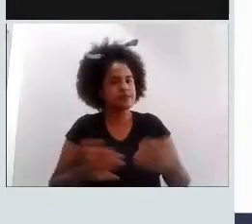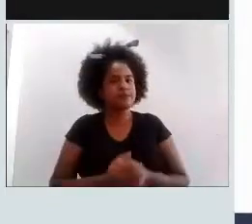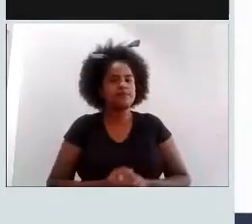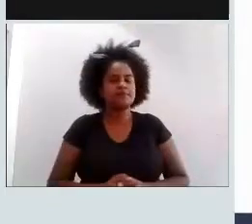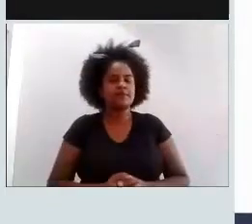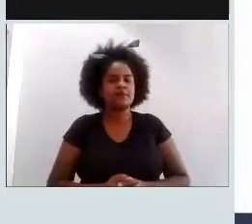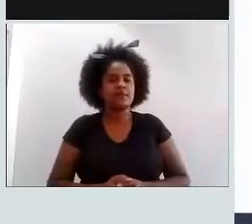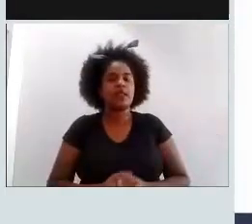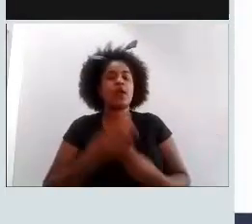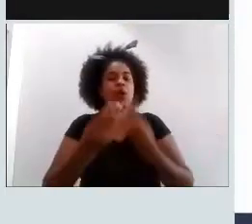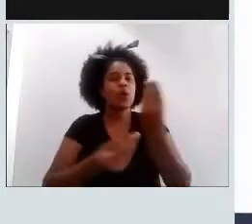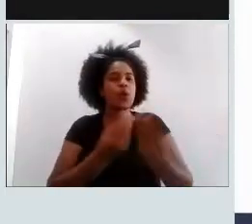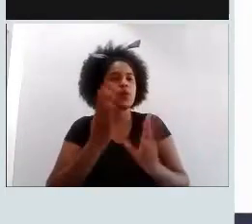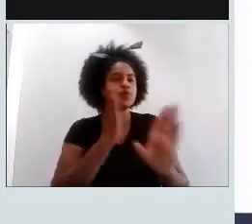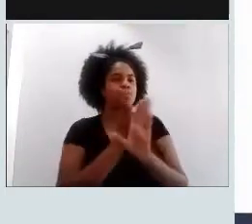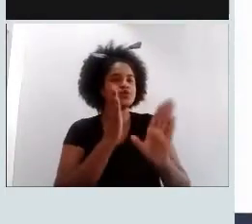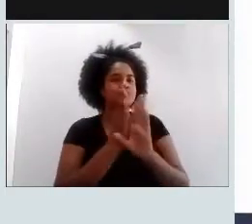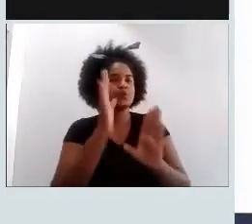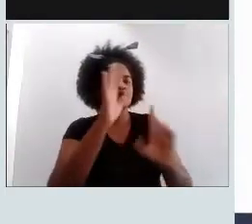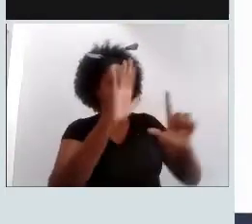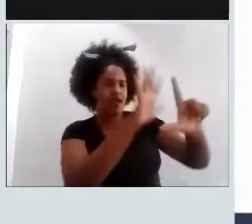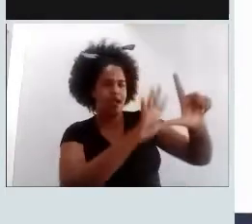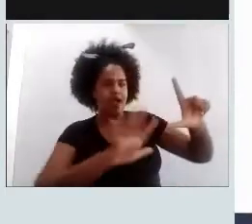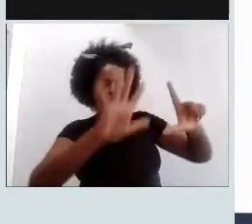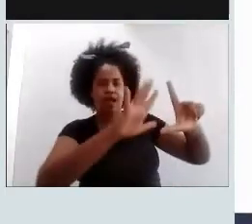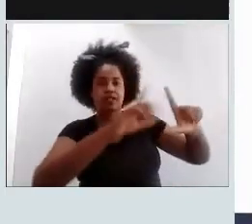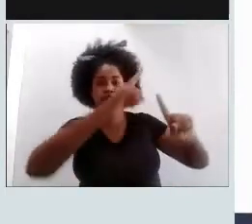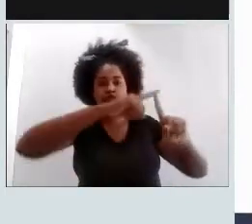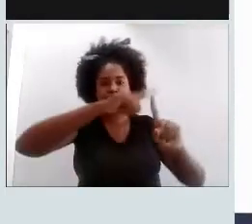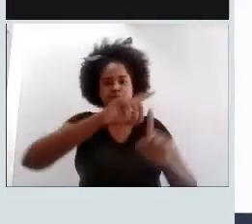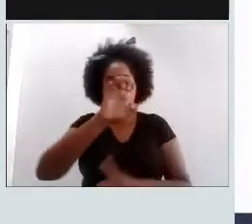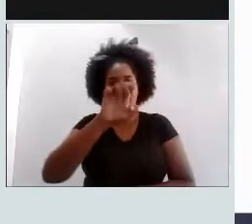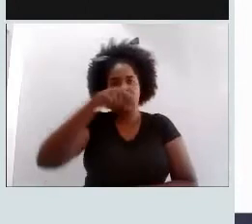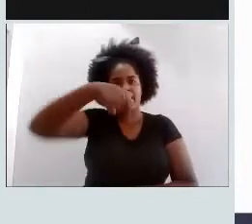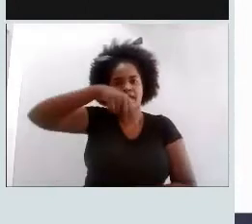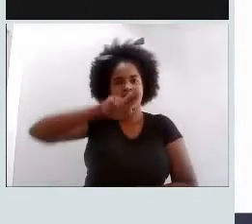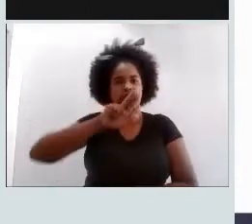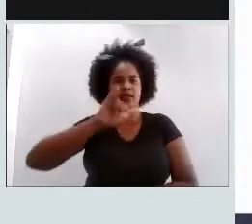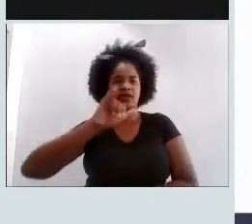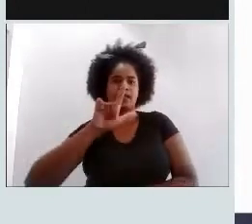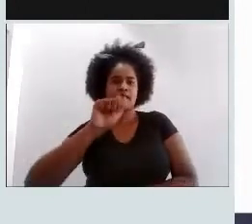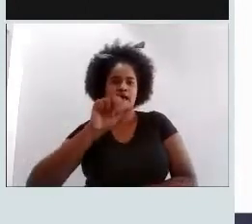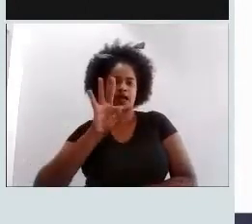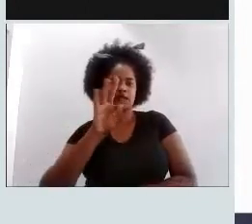descobrimos a área de um triângulo equilátero. O perímetro é a mesma coisa,